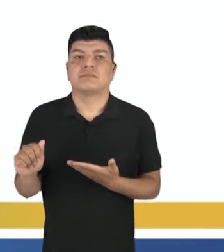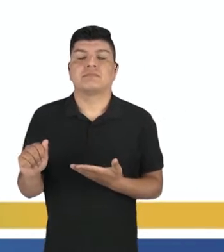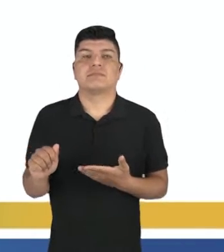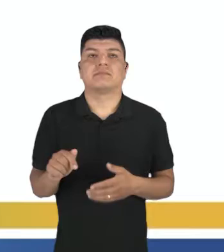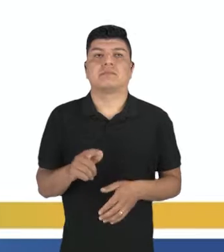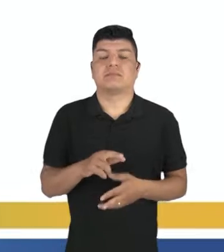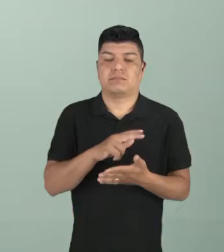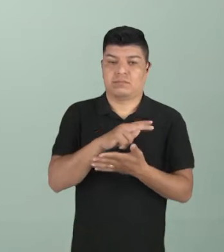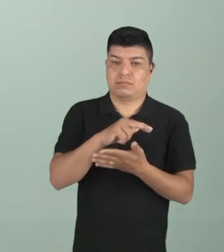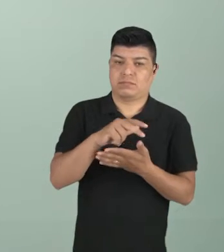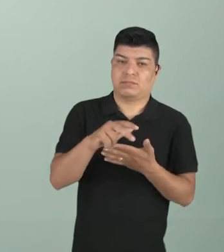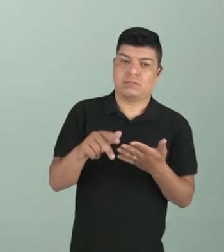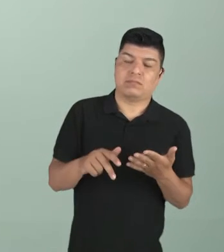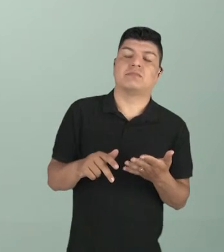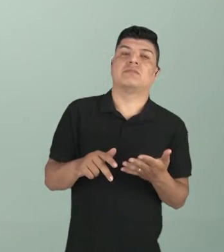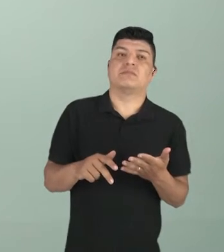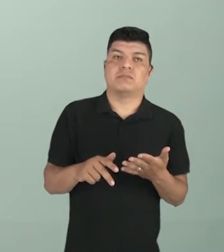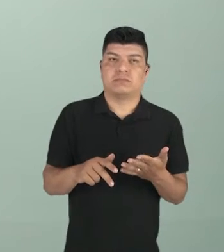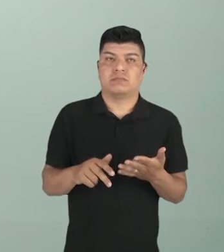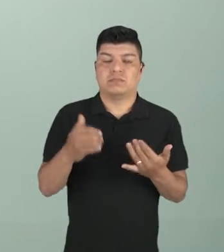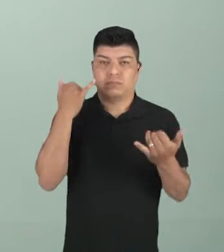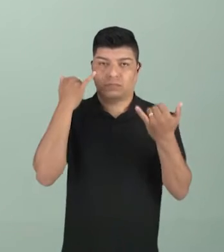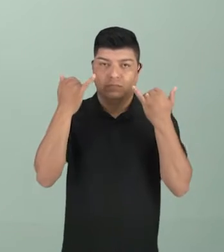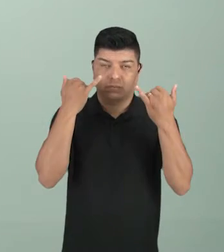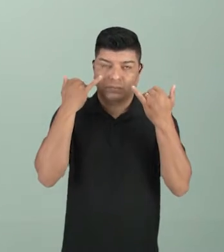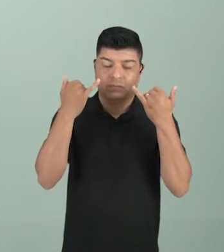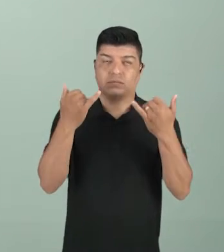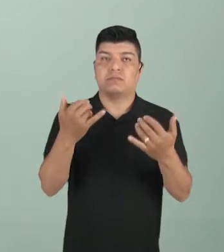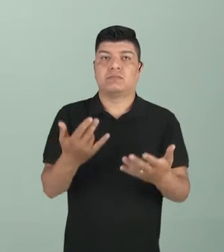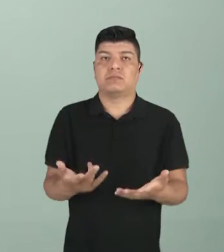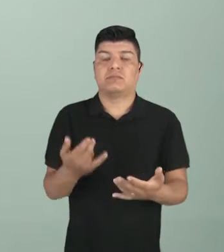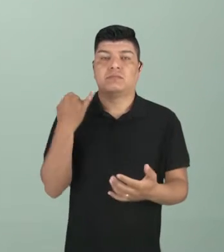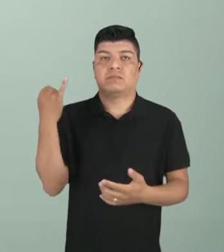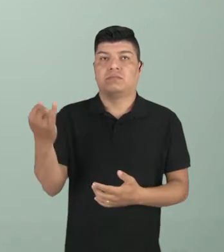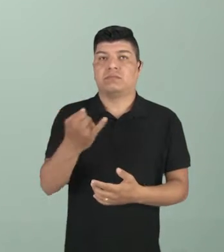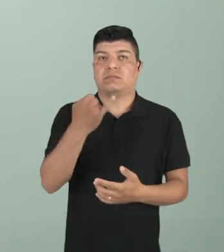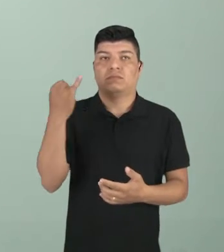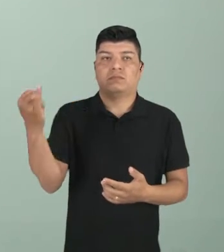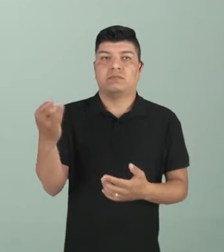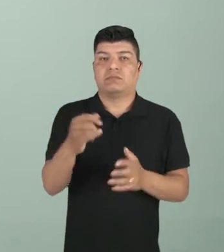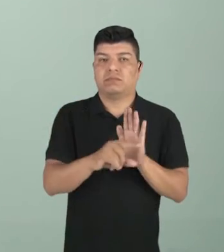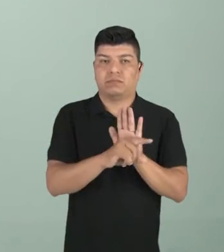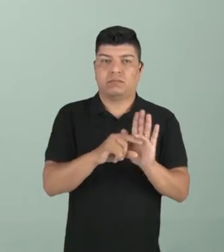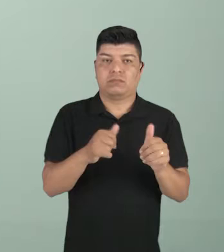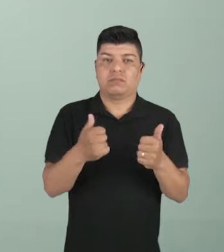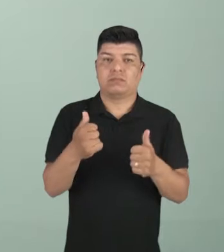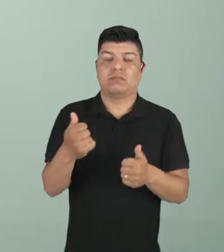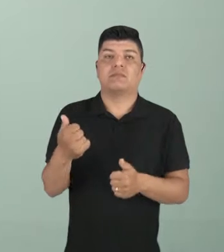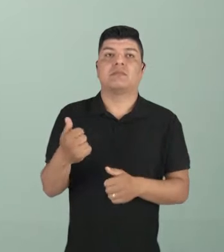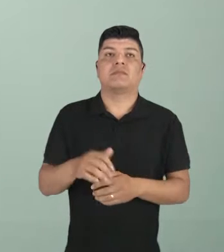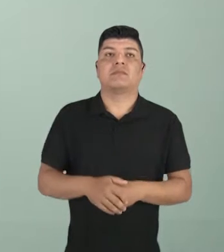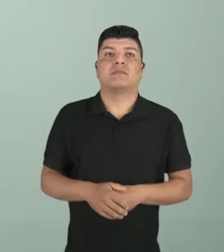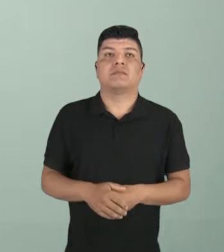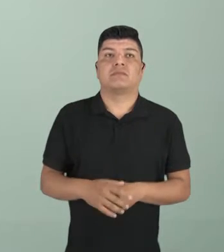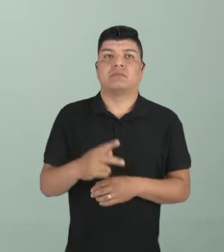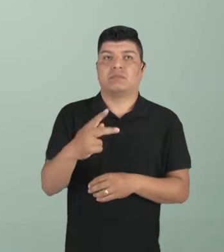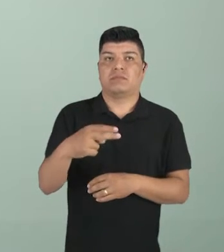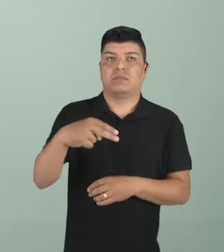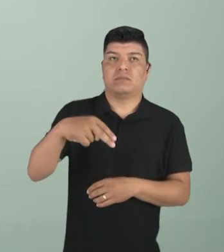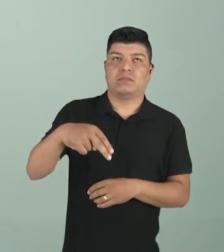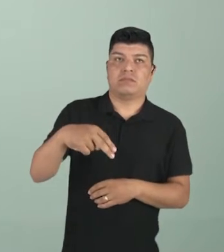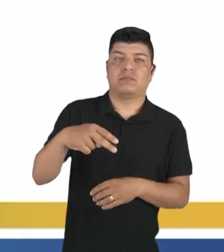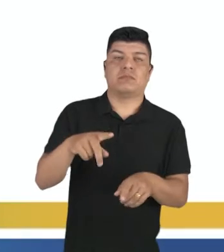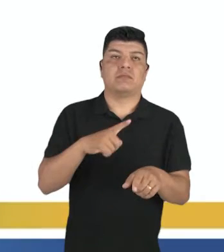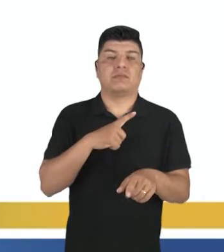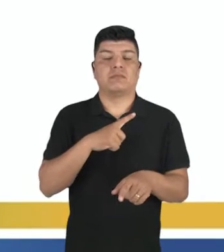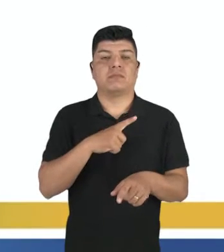Nós temos várias informações importantes dentro desse comando. Primeiro, nós temos pronomes, e